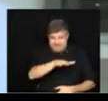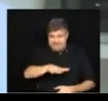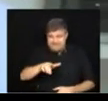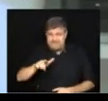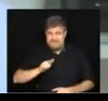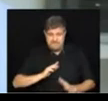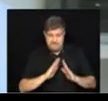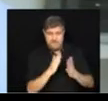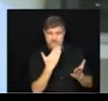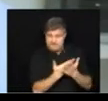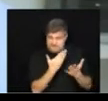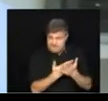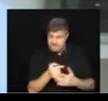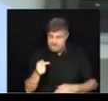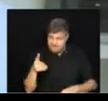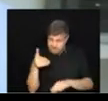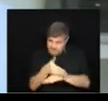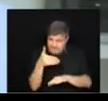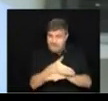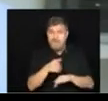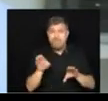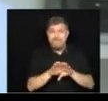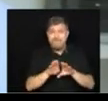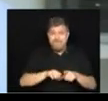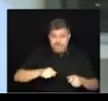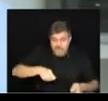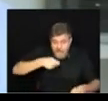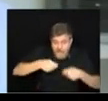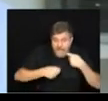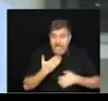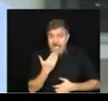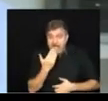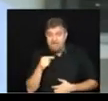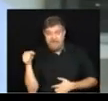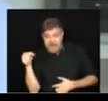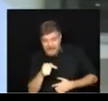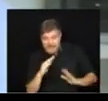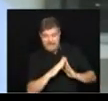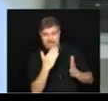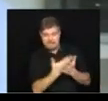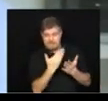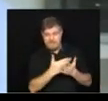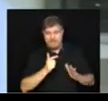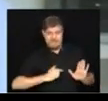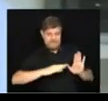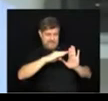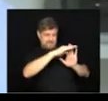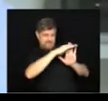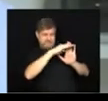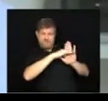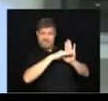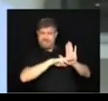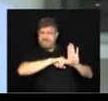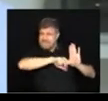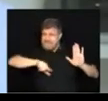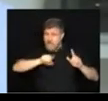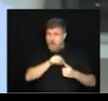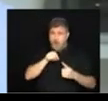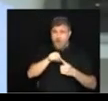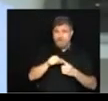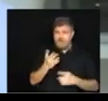à escola e também alimentação escolar. E todos os programas aí que se tem de auxílio, né,